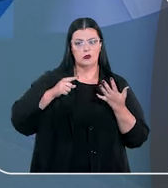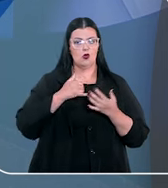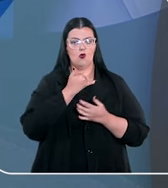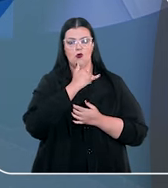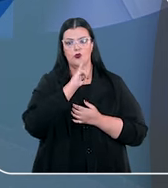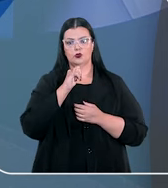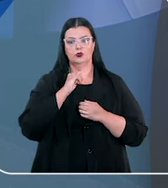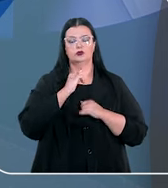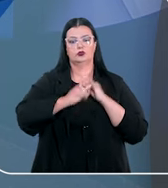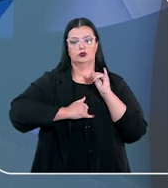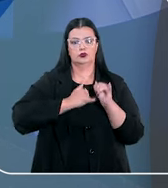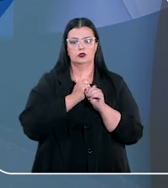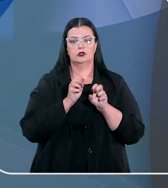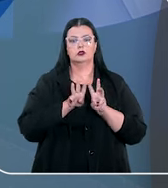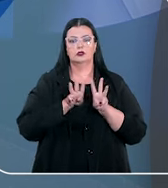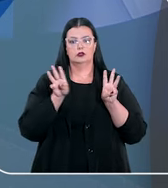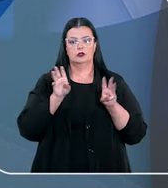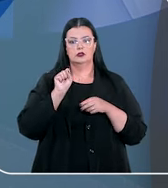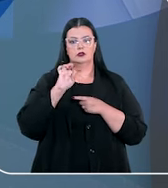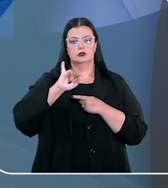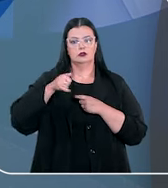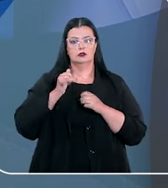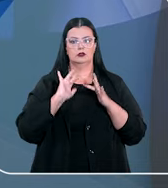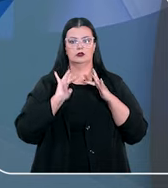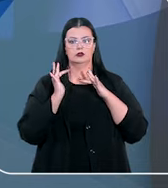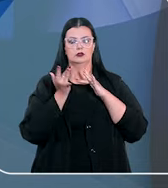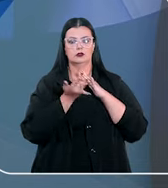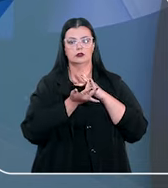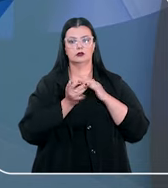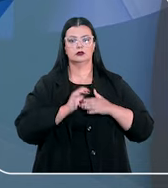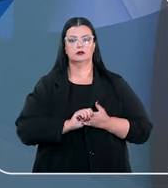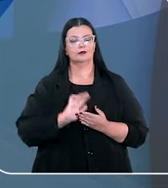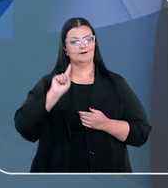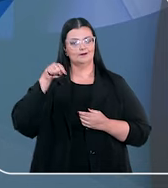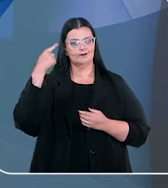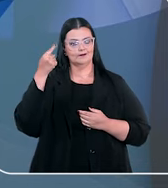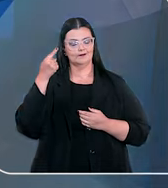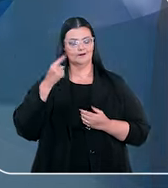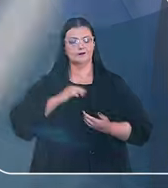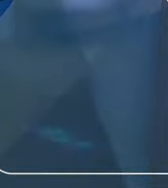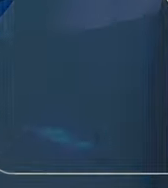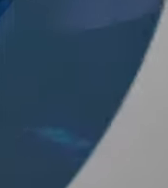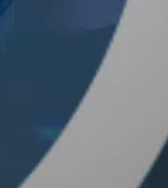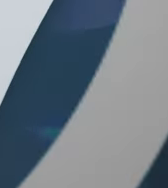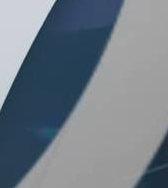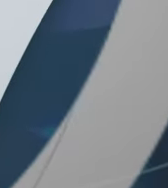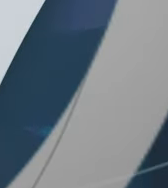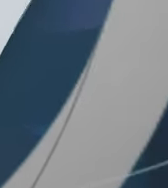outras notícias no site do STJ e nas nossas redes sociais. Até a próxima!